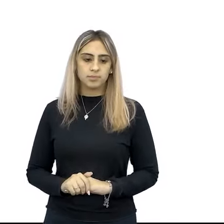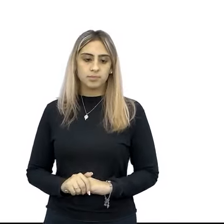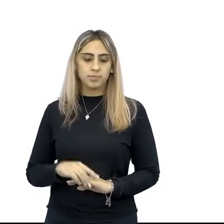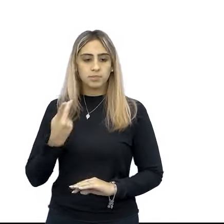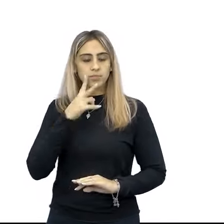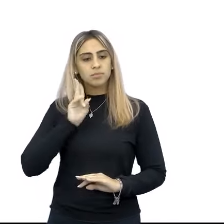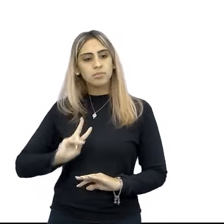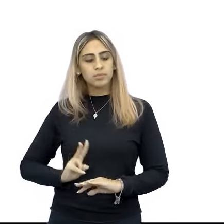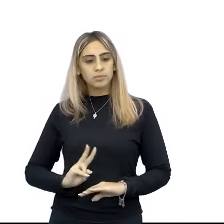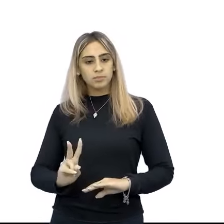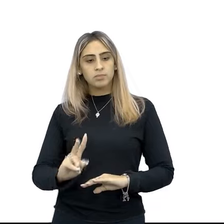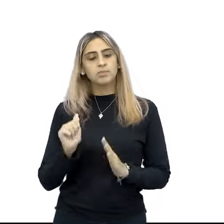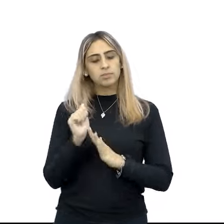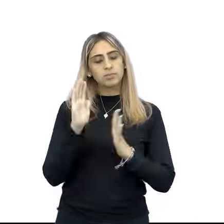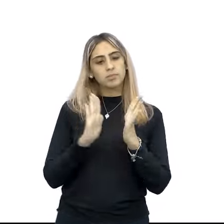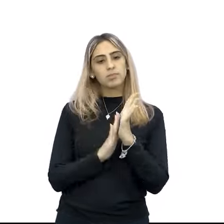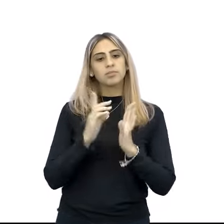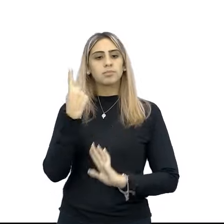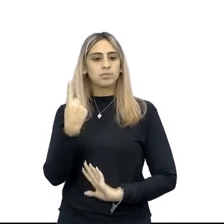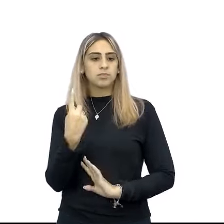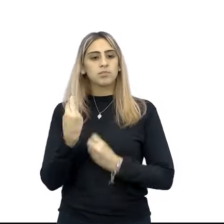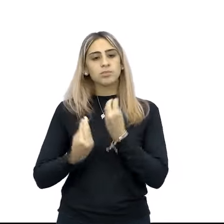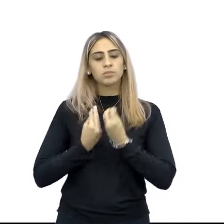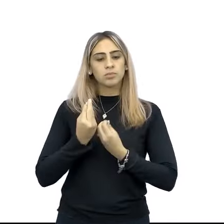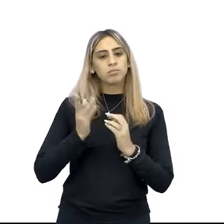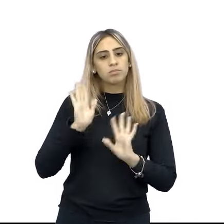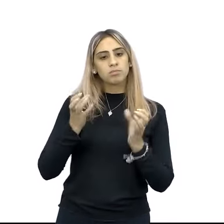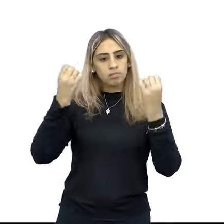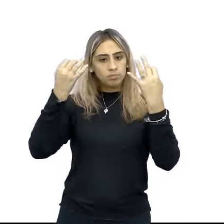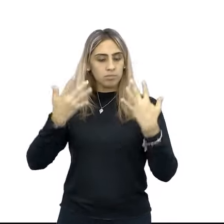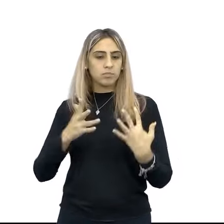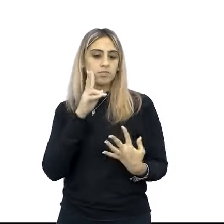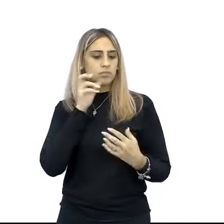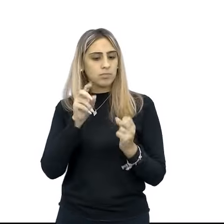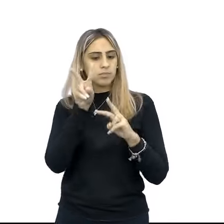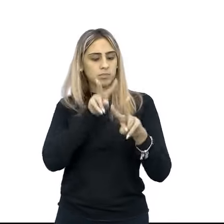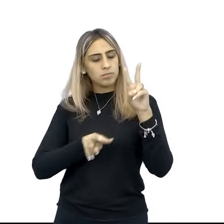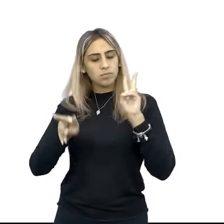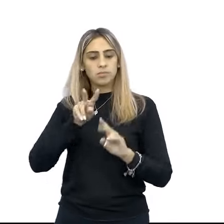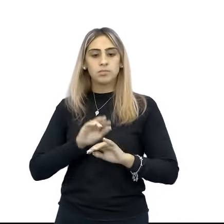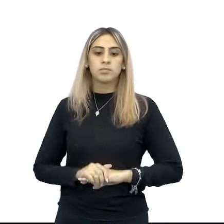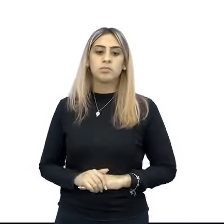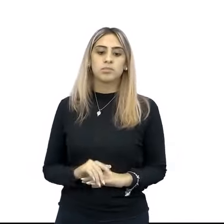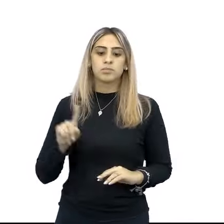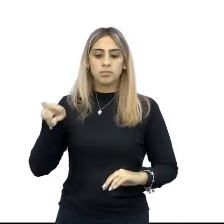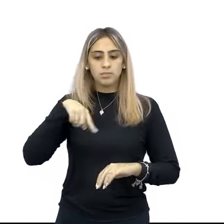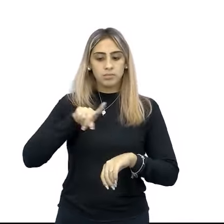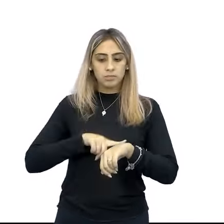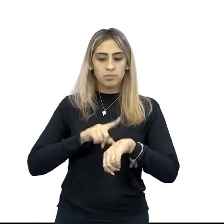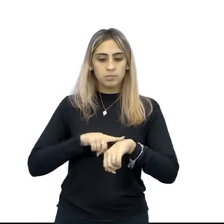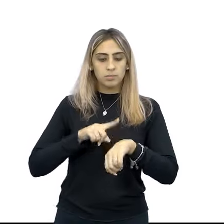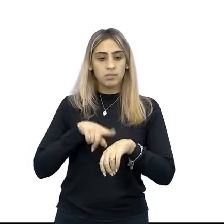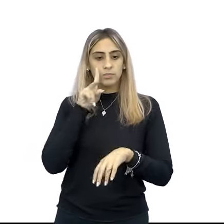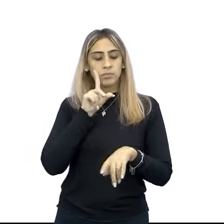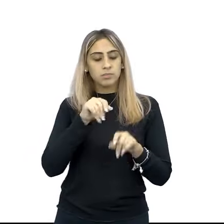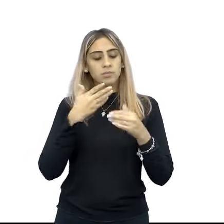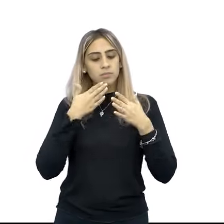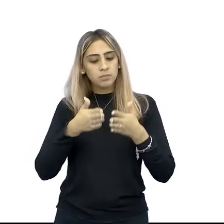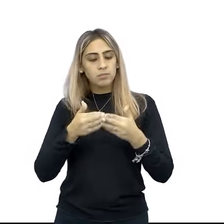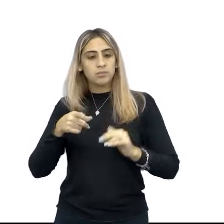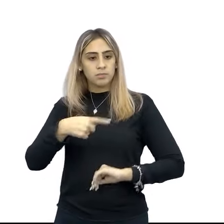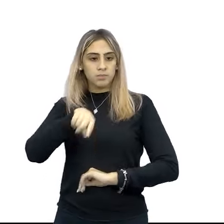a continuidade da atividade 1, como vocês podem observar, né? Então, nesse momento, é solicitado